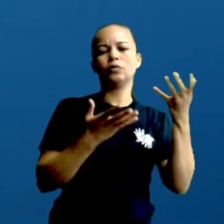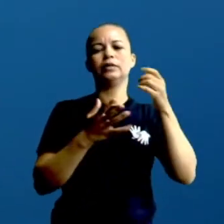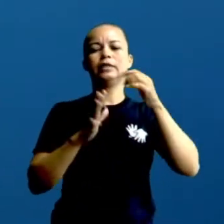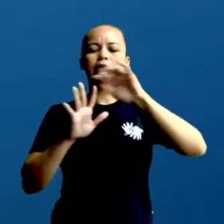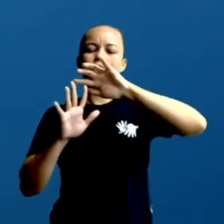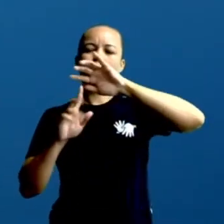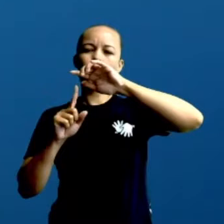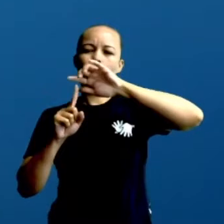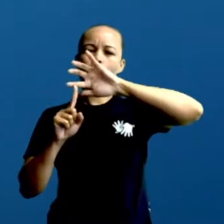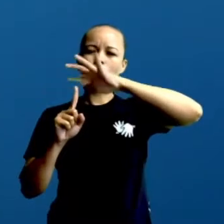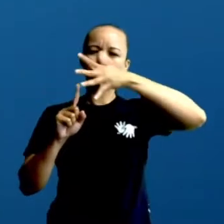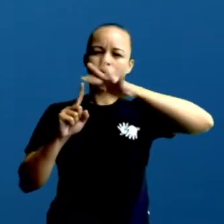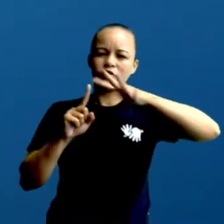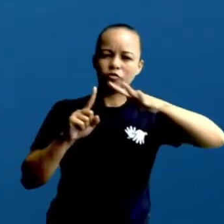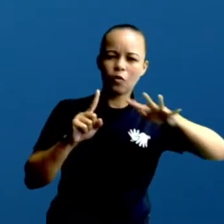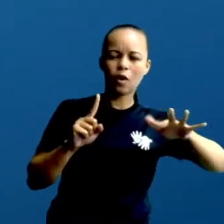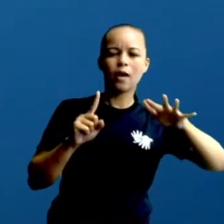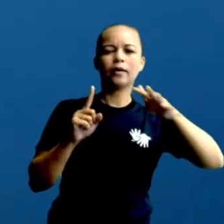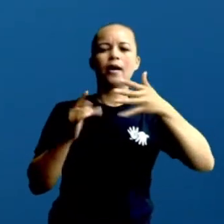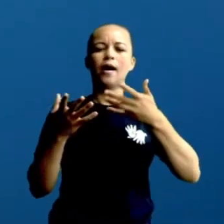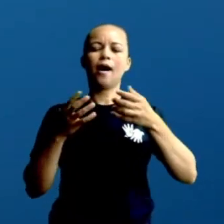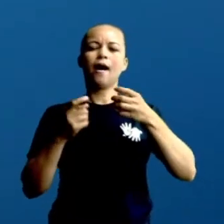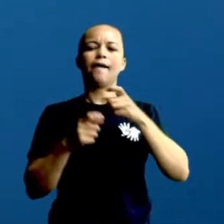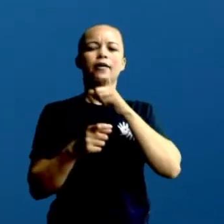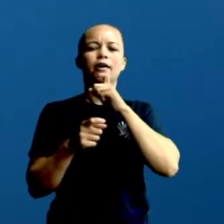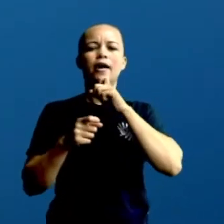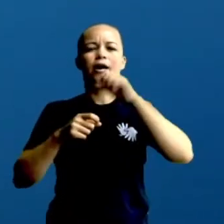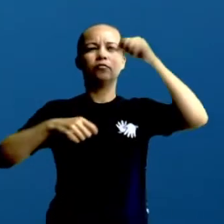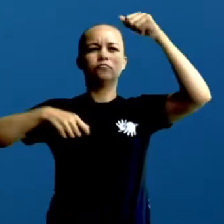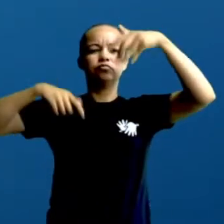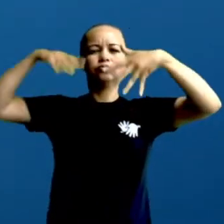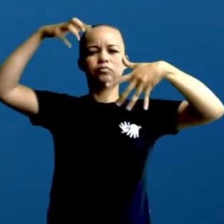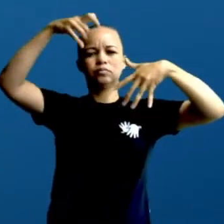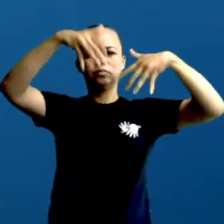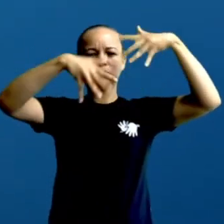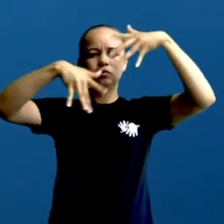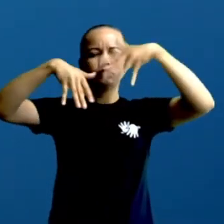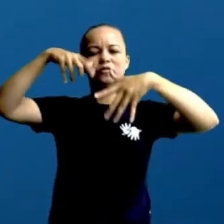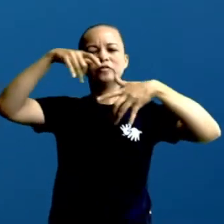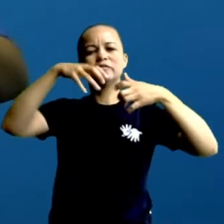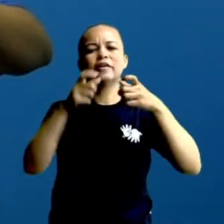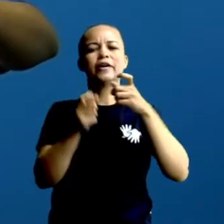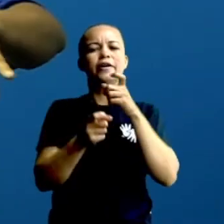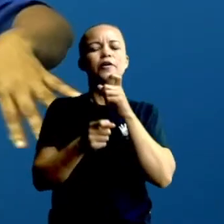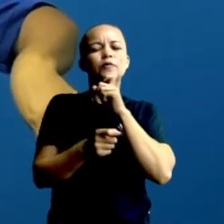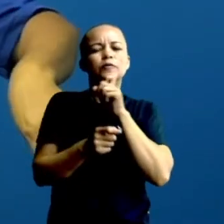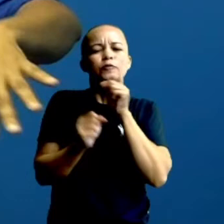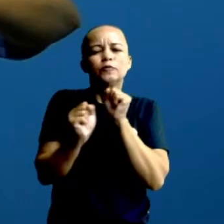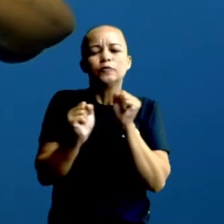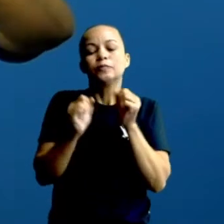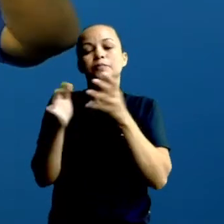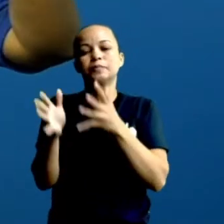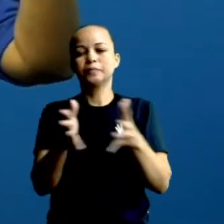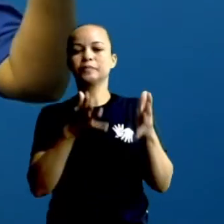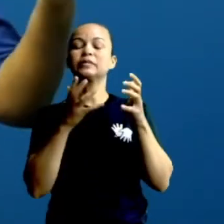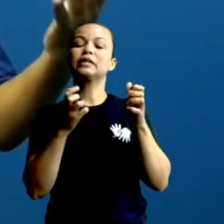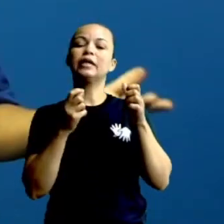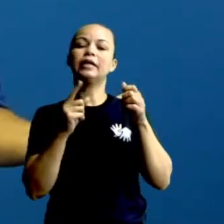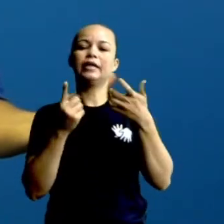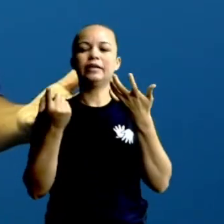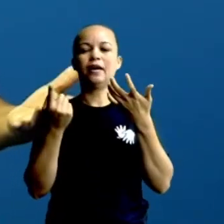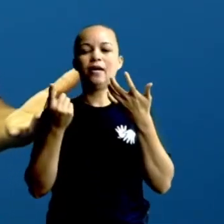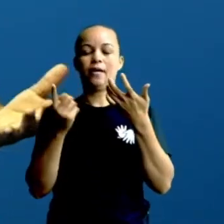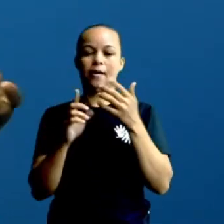caem, né? A neve vem no inverno, é bem frio, e na primavera floresce tudo